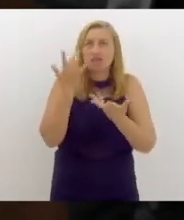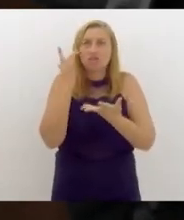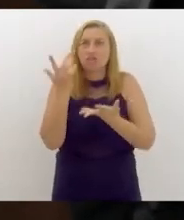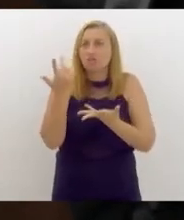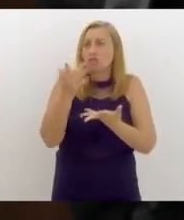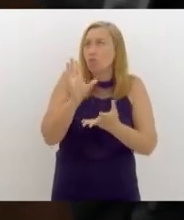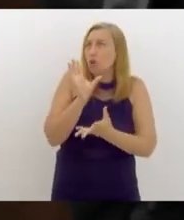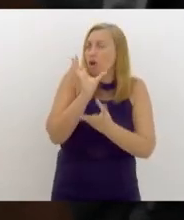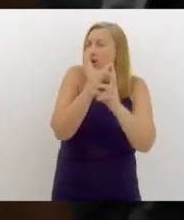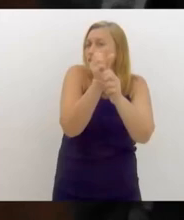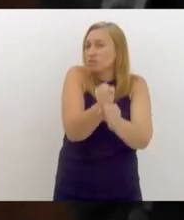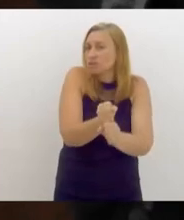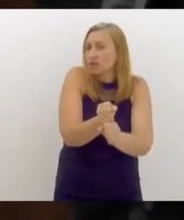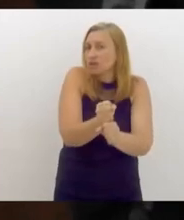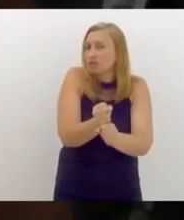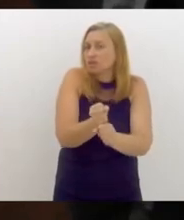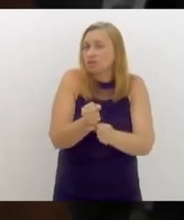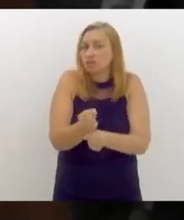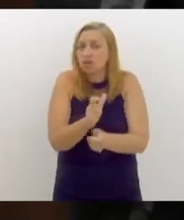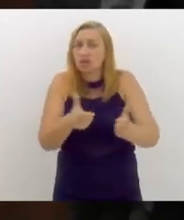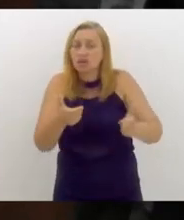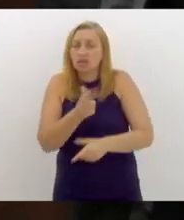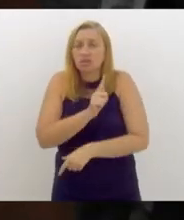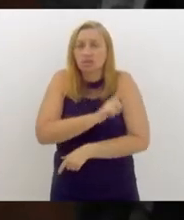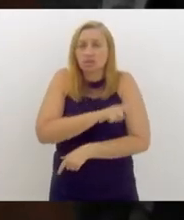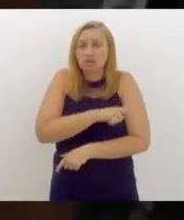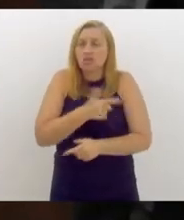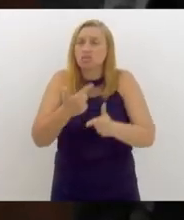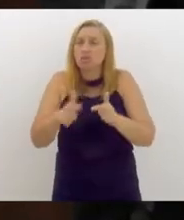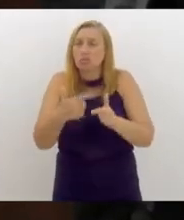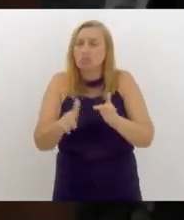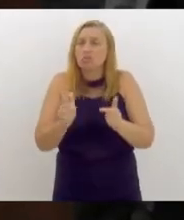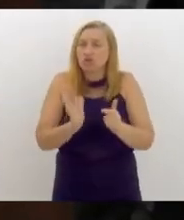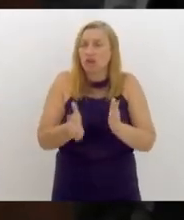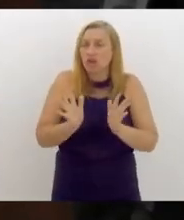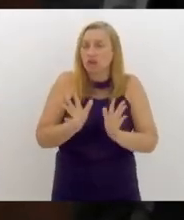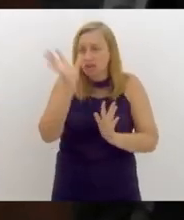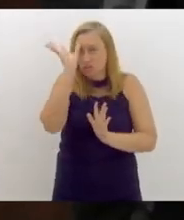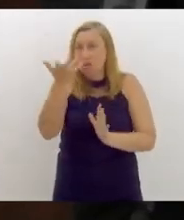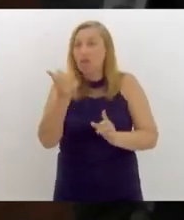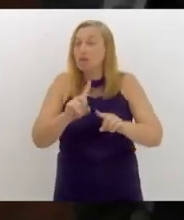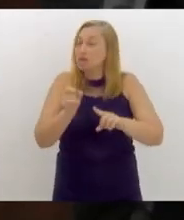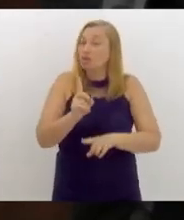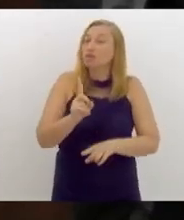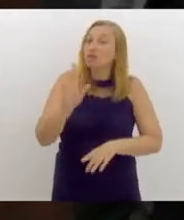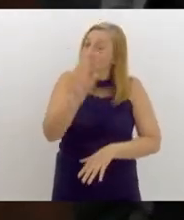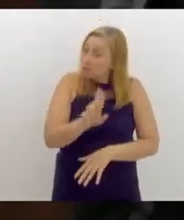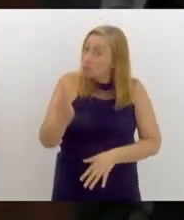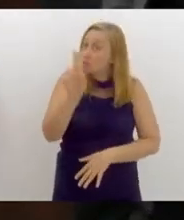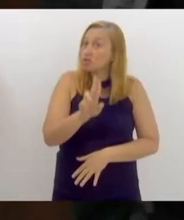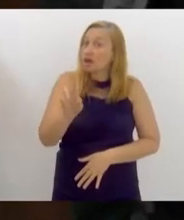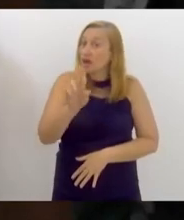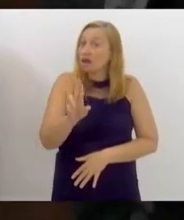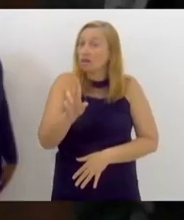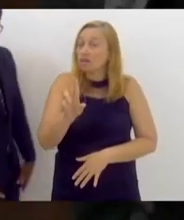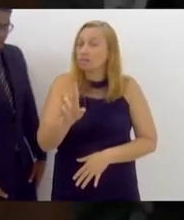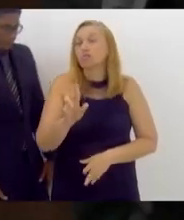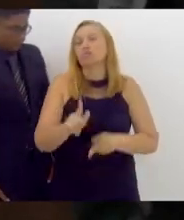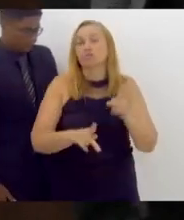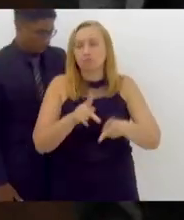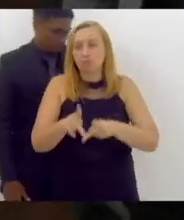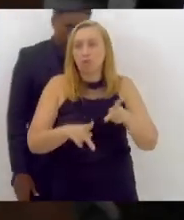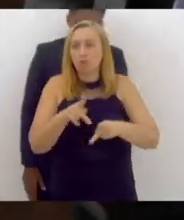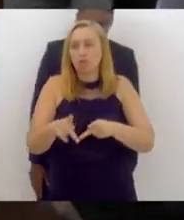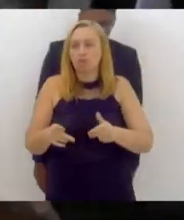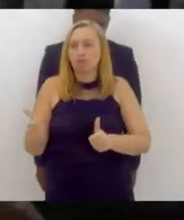o resultado de uma grande gestão e que os problemas reais estariam solucionados. Ele tem que ser utilizado em prol da população